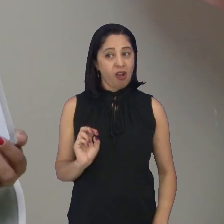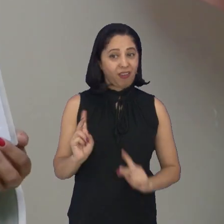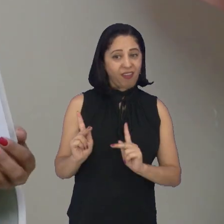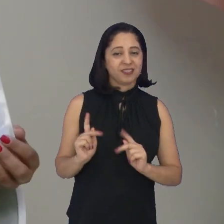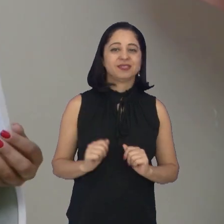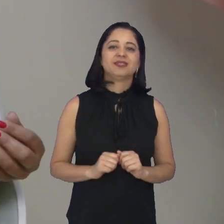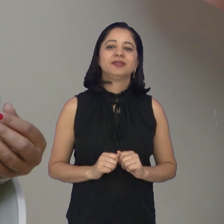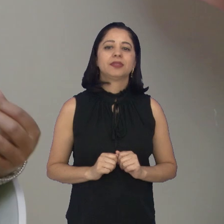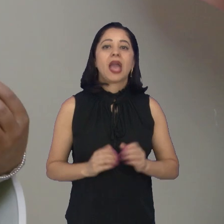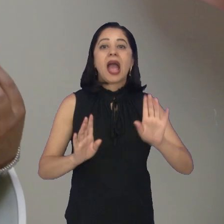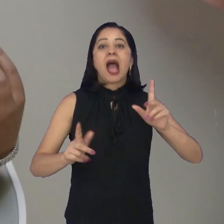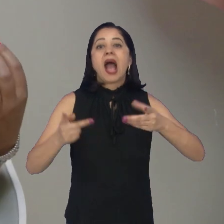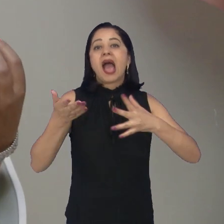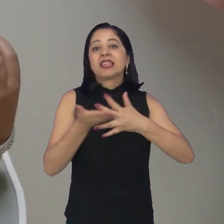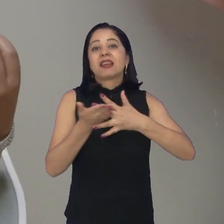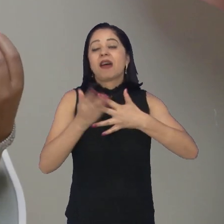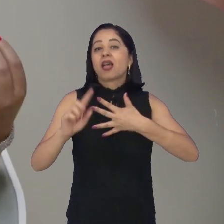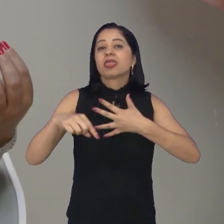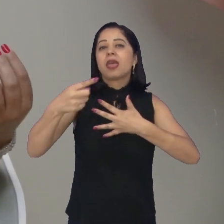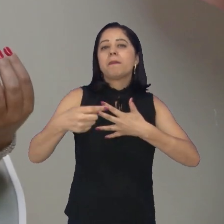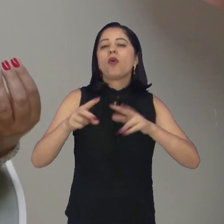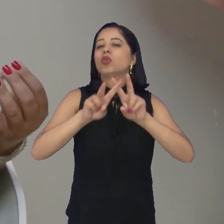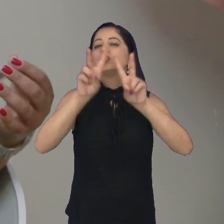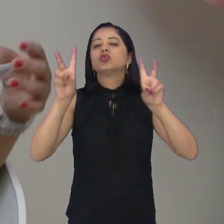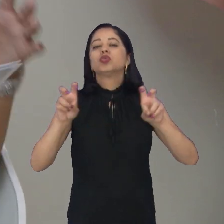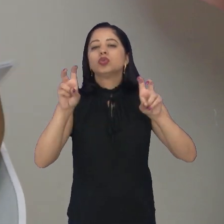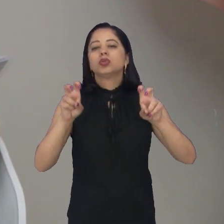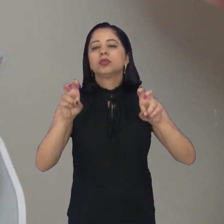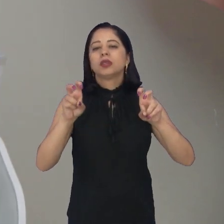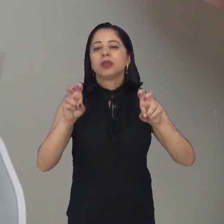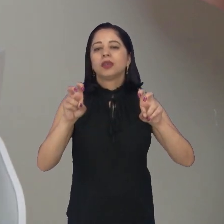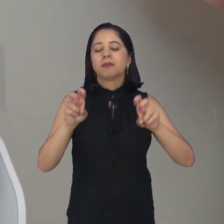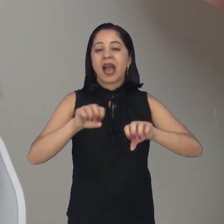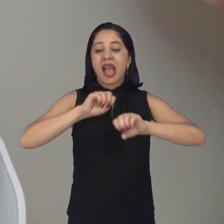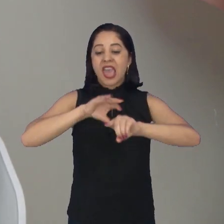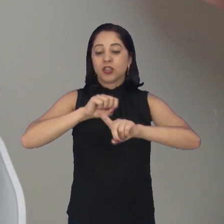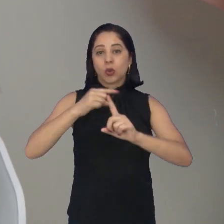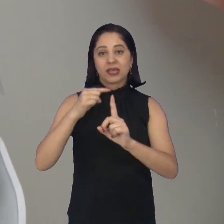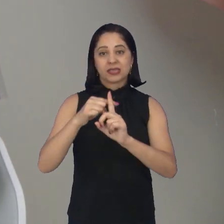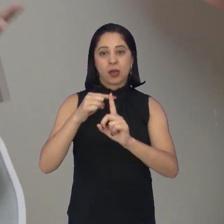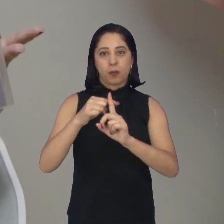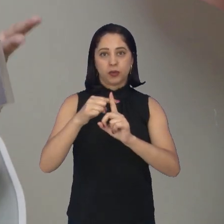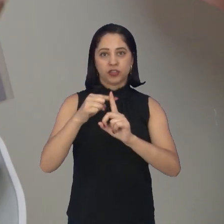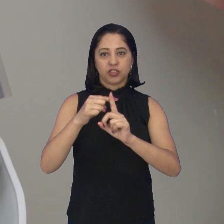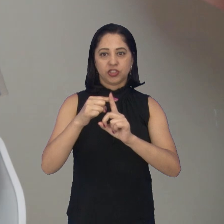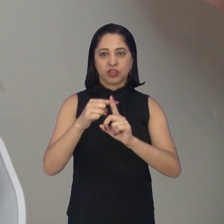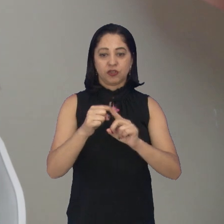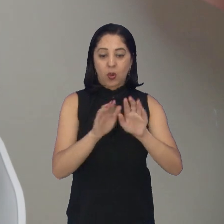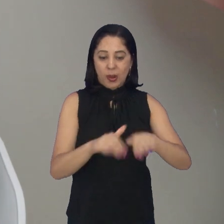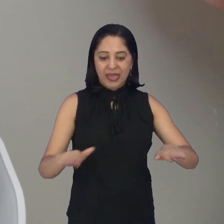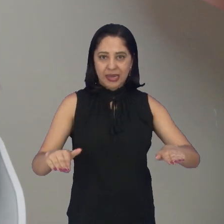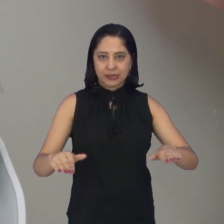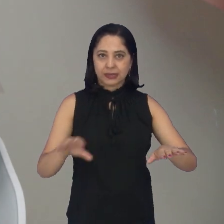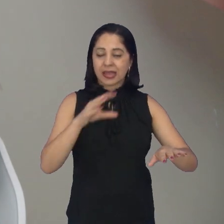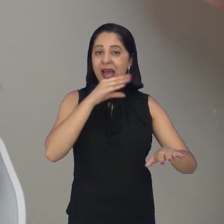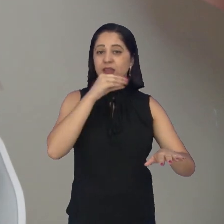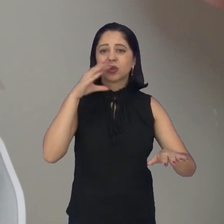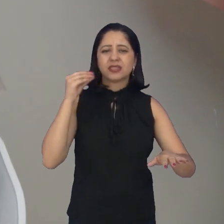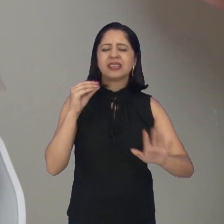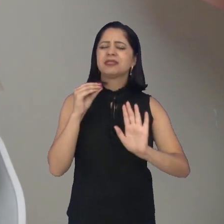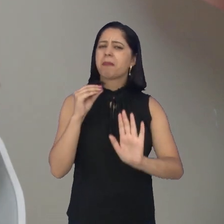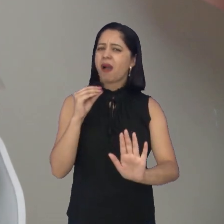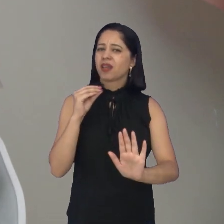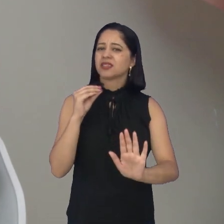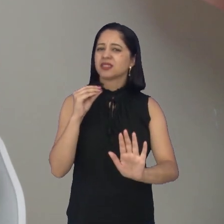Bom, e na volta do intervalo, nós vamos falar também sobre educação positiva em crianças e adolescentes. Mas será